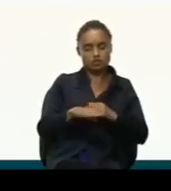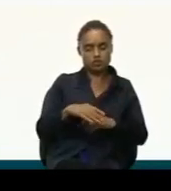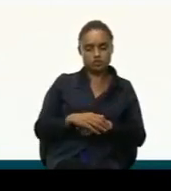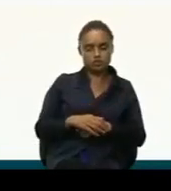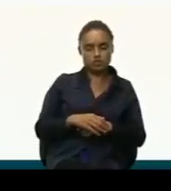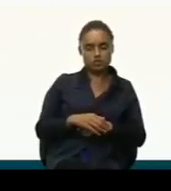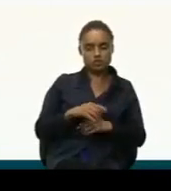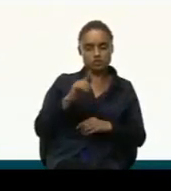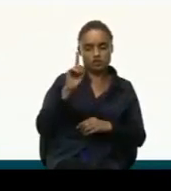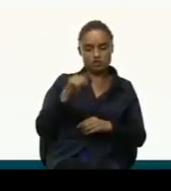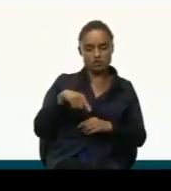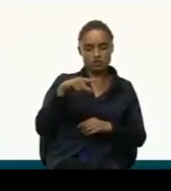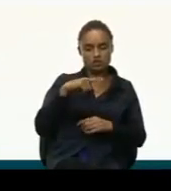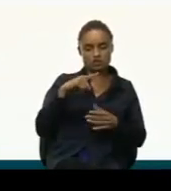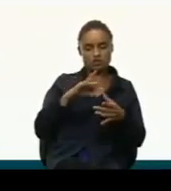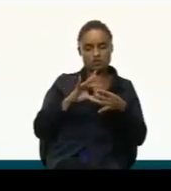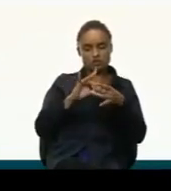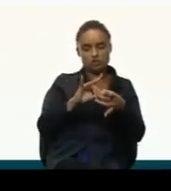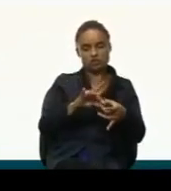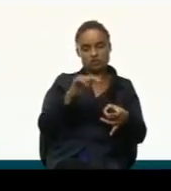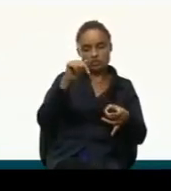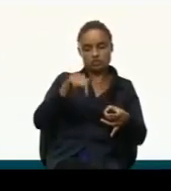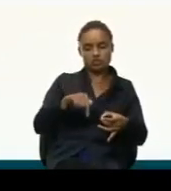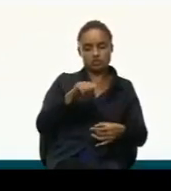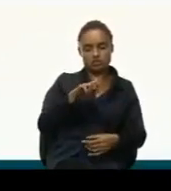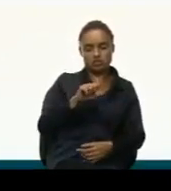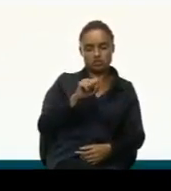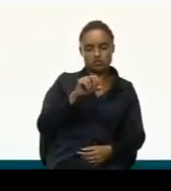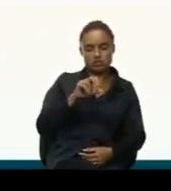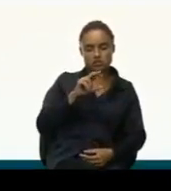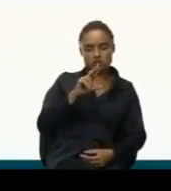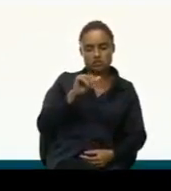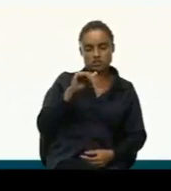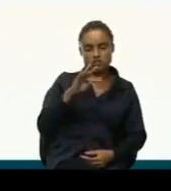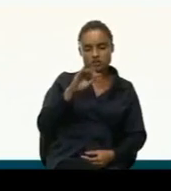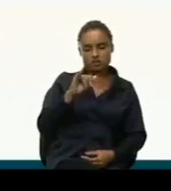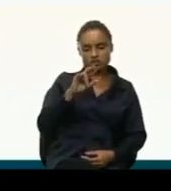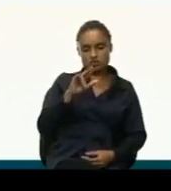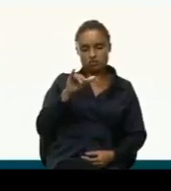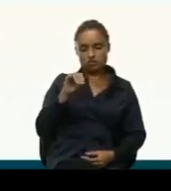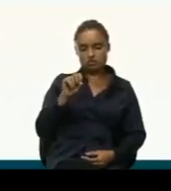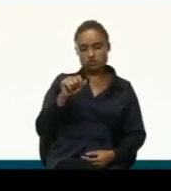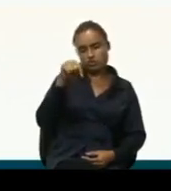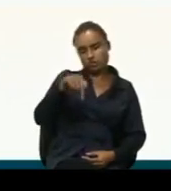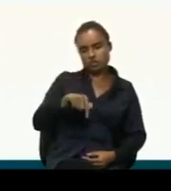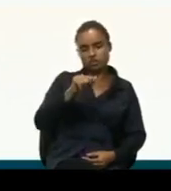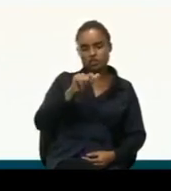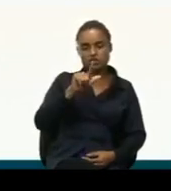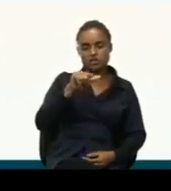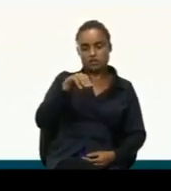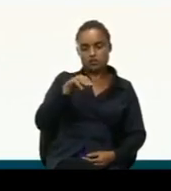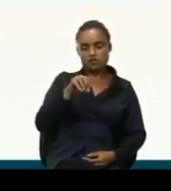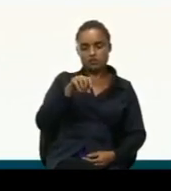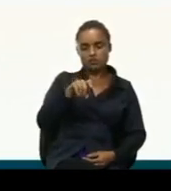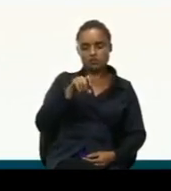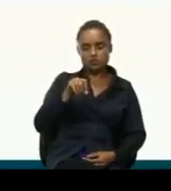era o complexo de escritórios. Aqui era o almoxarifado, aqui era o nosso